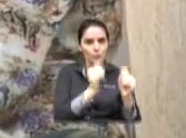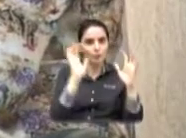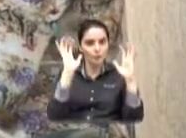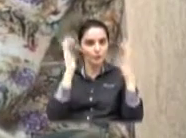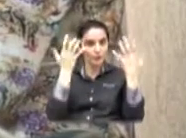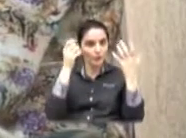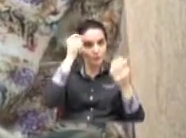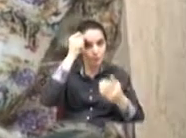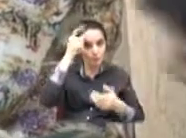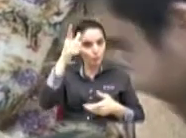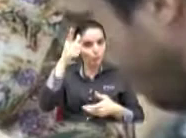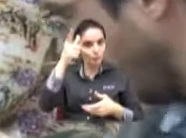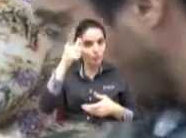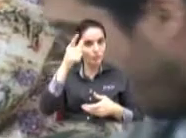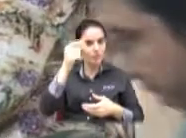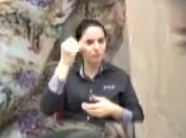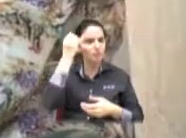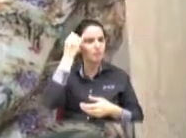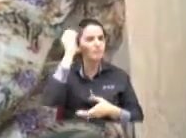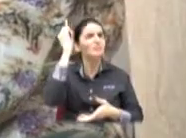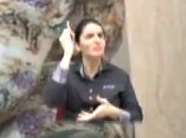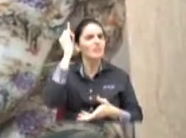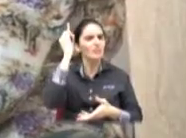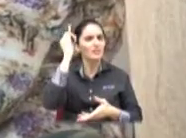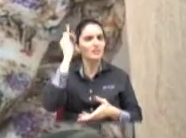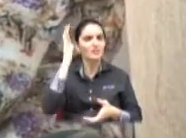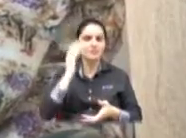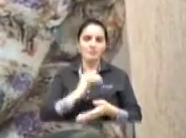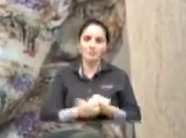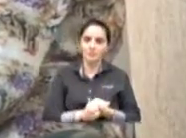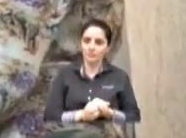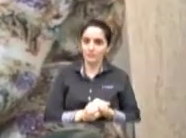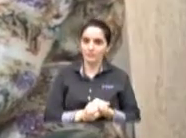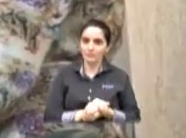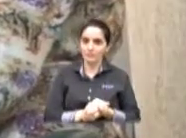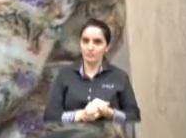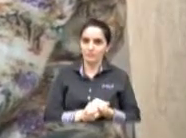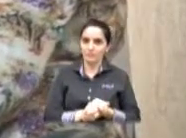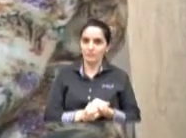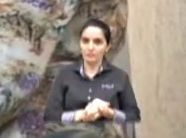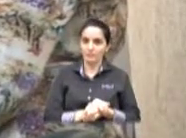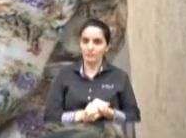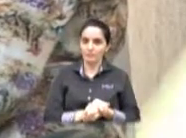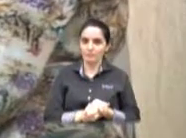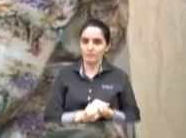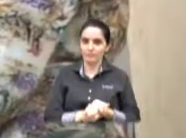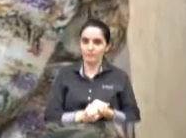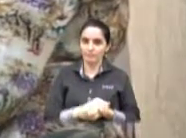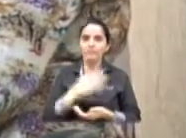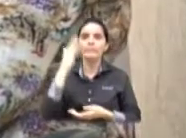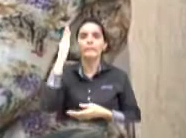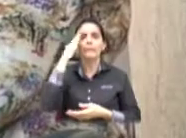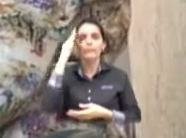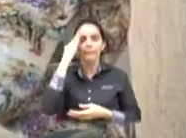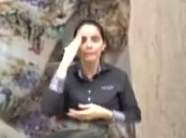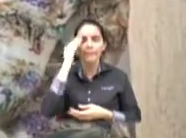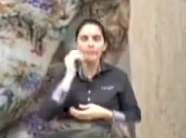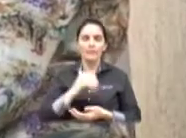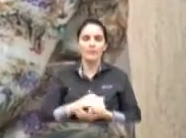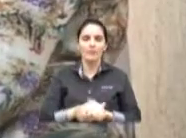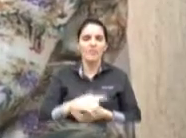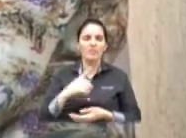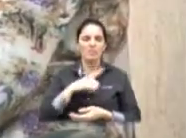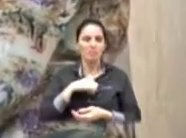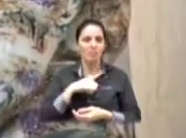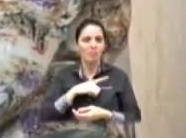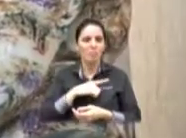qual é a nossa idéia nós sabemos que a gente tem problemas com violência escolar nós